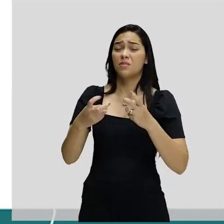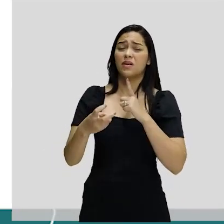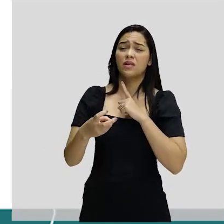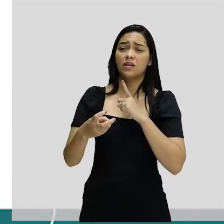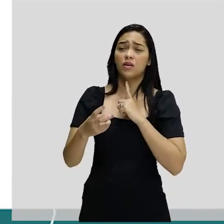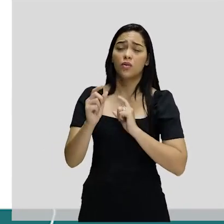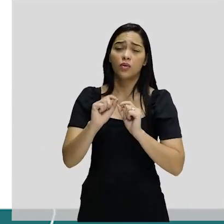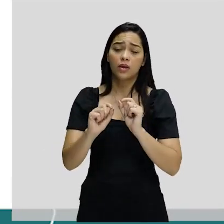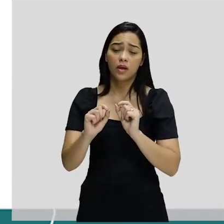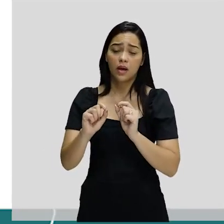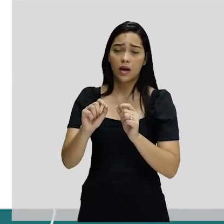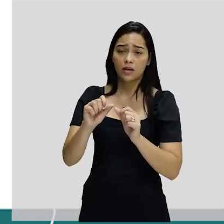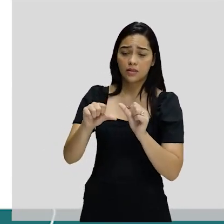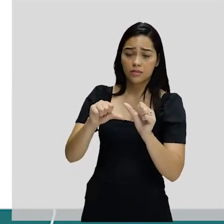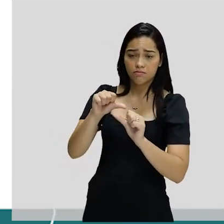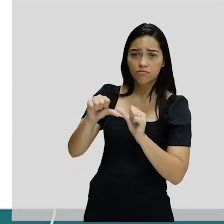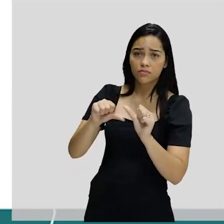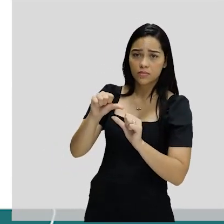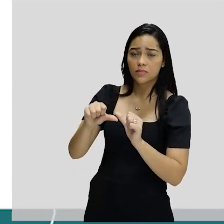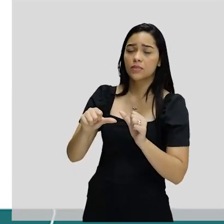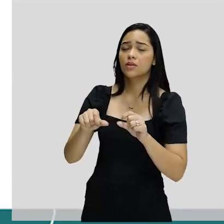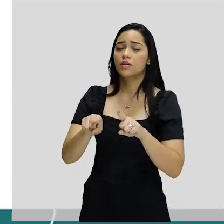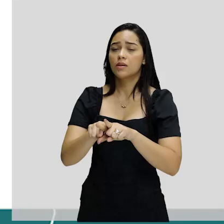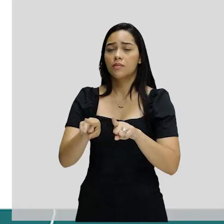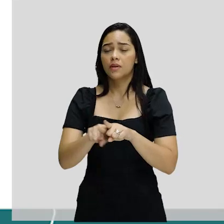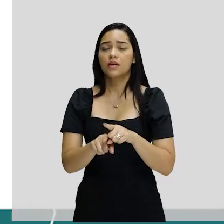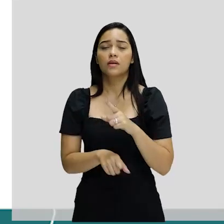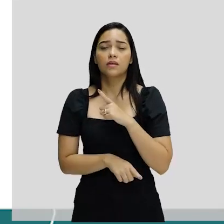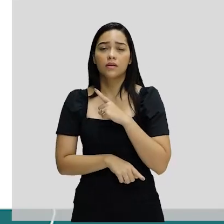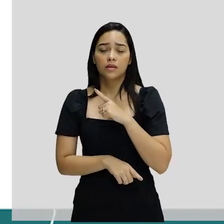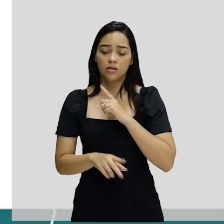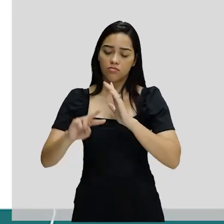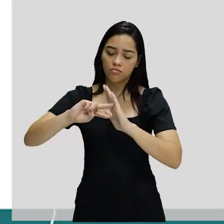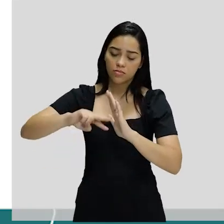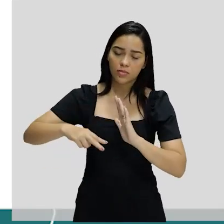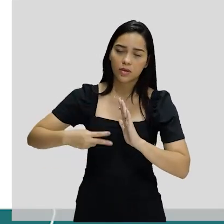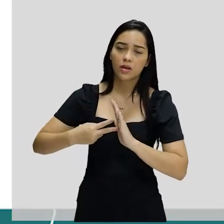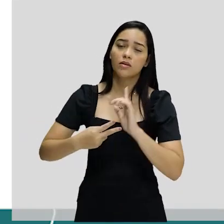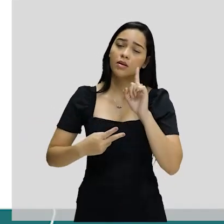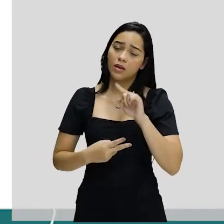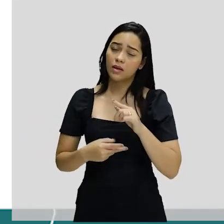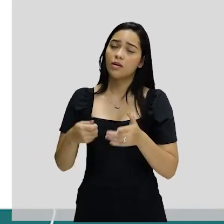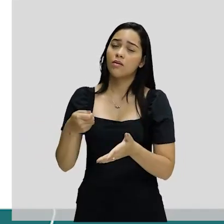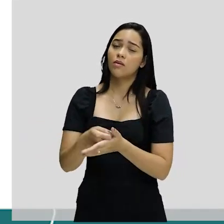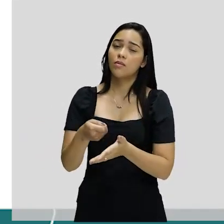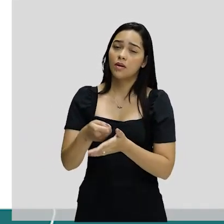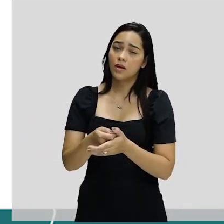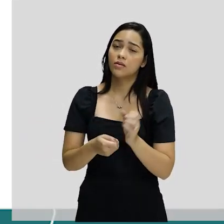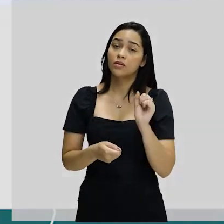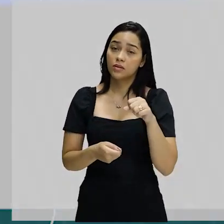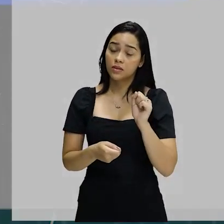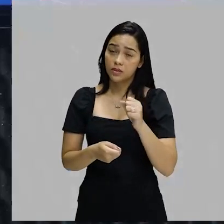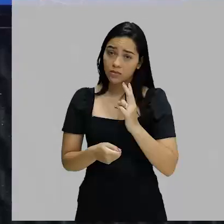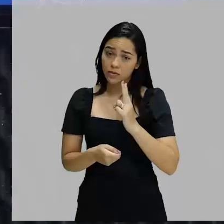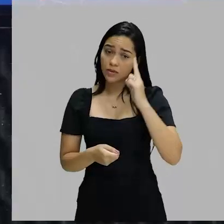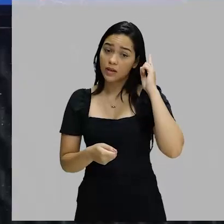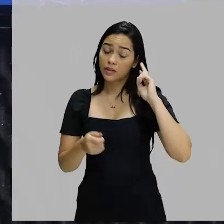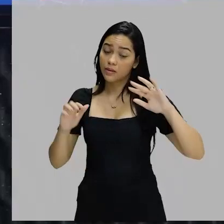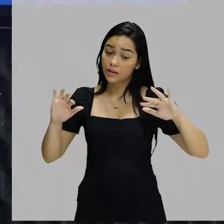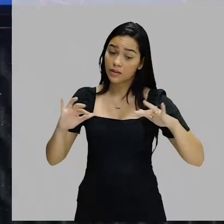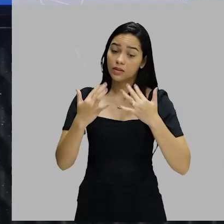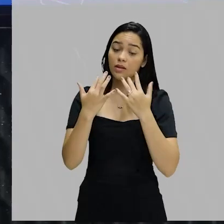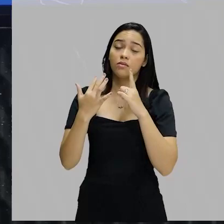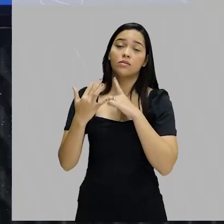que quando tem a mudança de gênero, tem também a mudança de significado. Isso aqui é muito cobrado nos testes, tá? Então, muita atenção